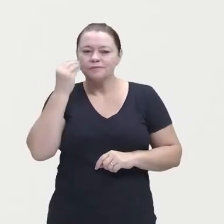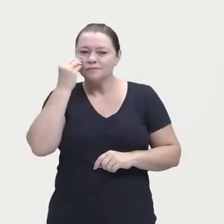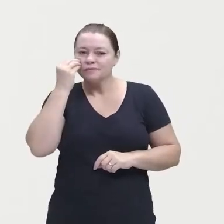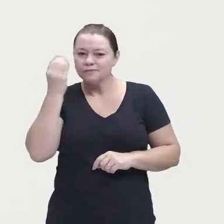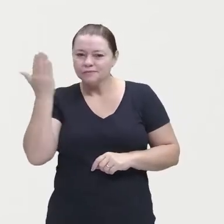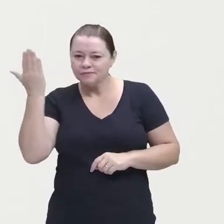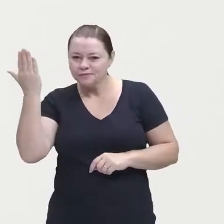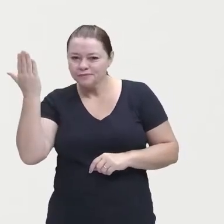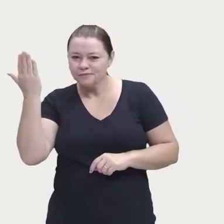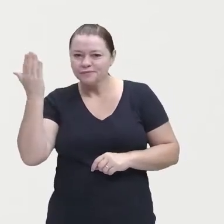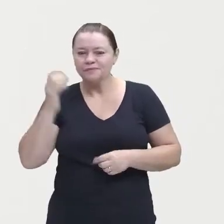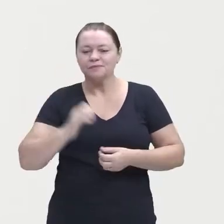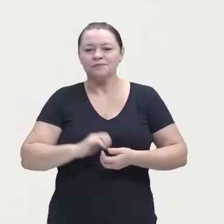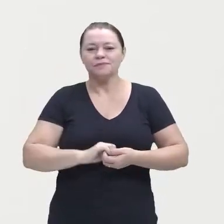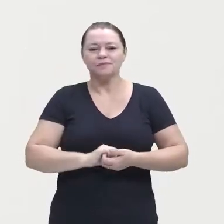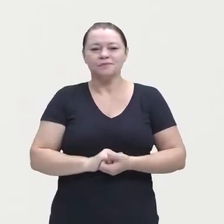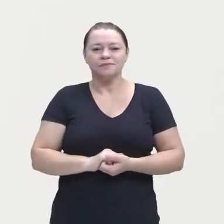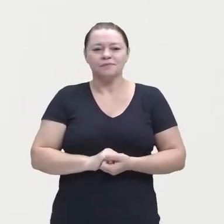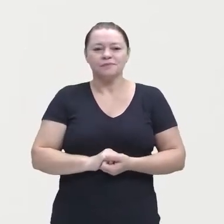1,